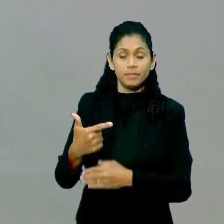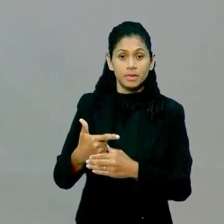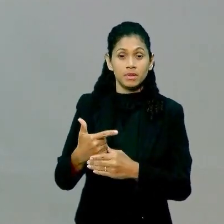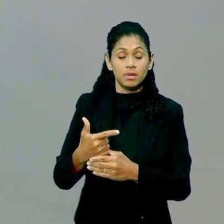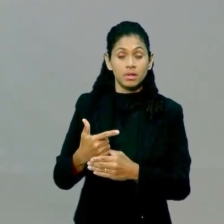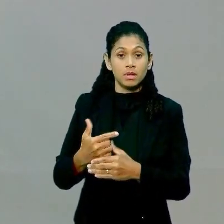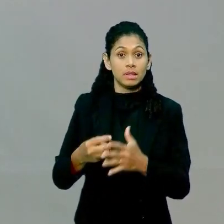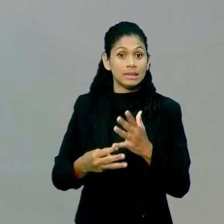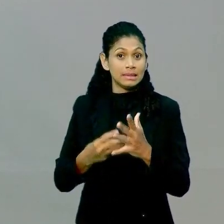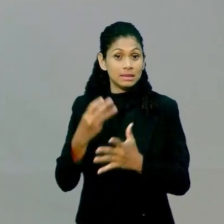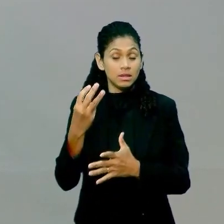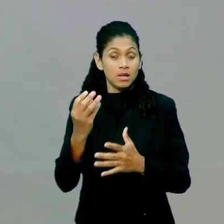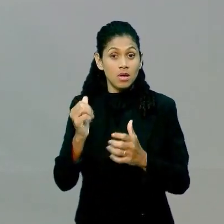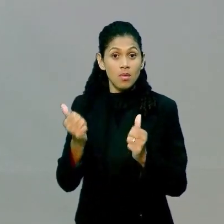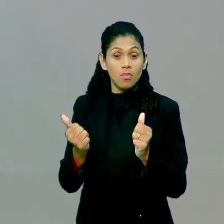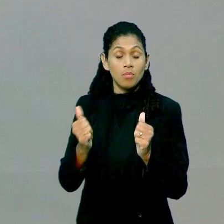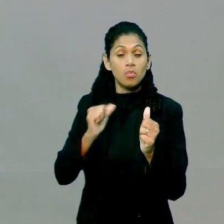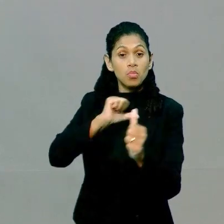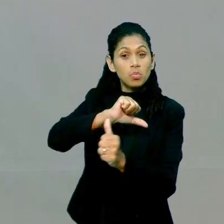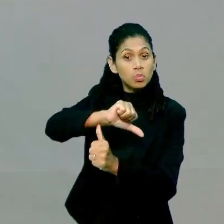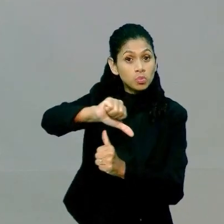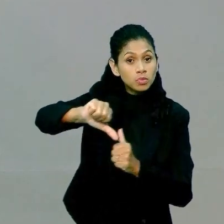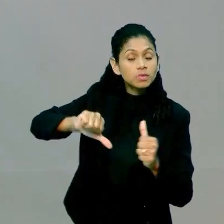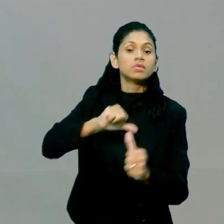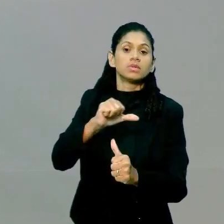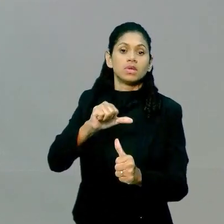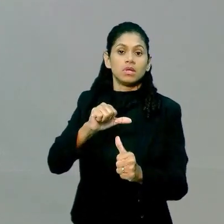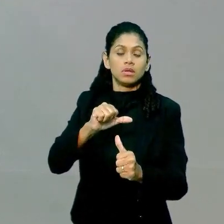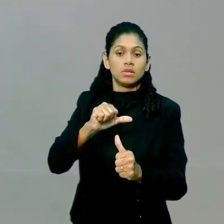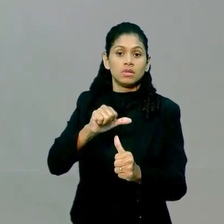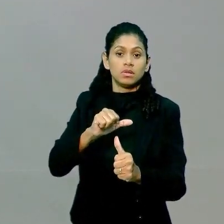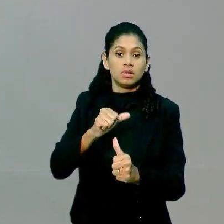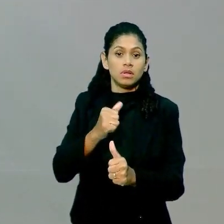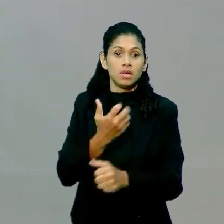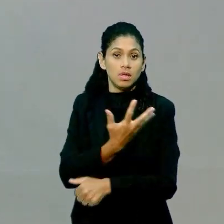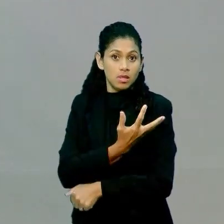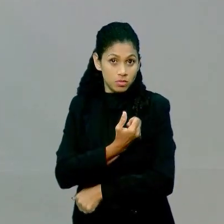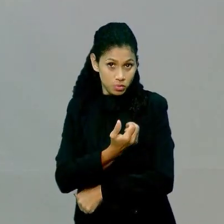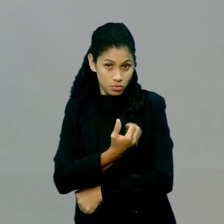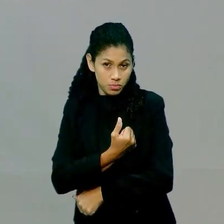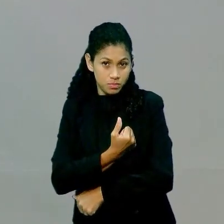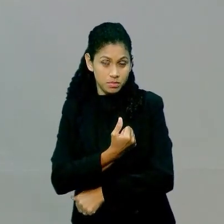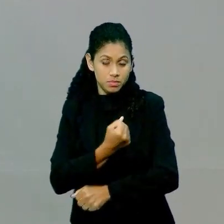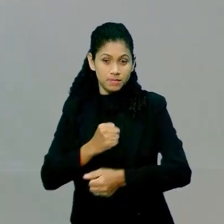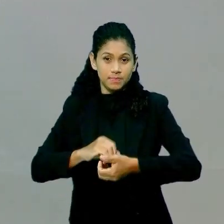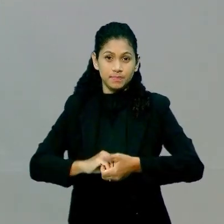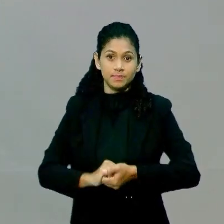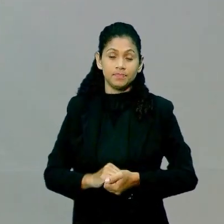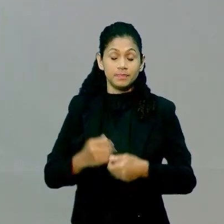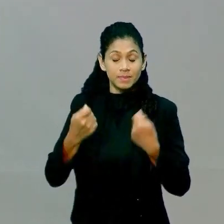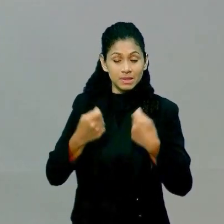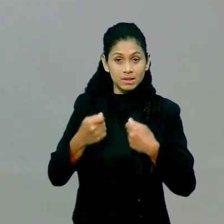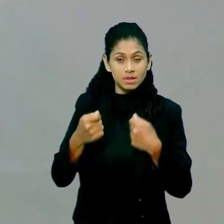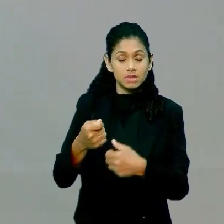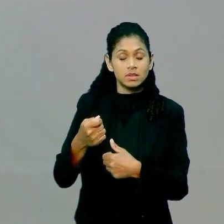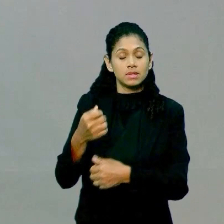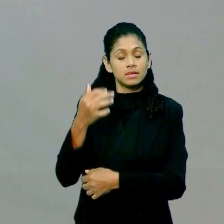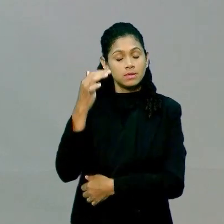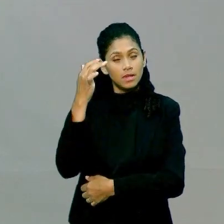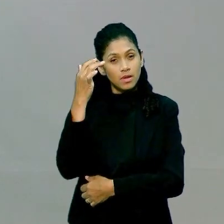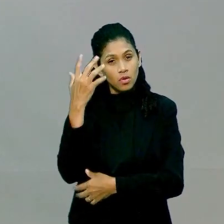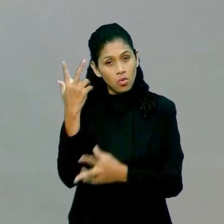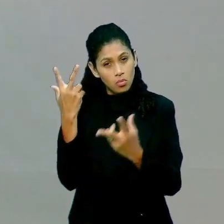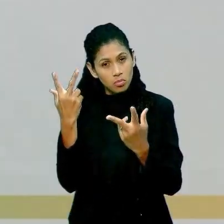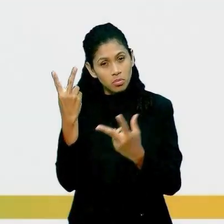Terceiro, fazer a troca desses índices. Então vamos ver isso funcionando na tela e observar como é muito simples realizar um